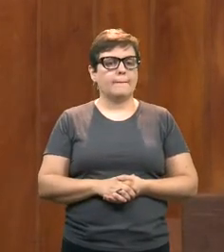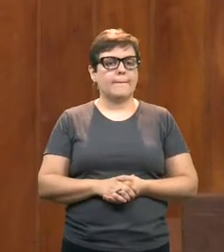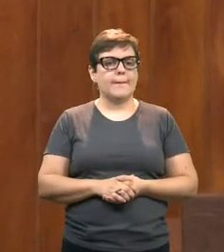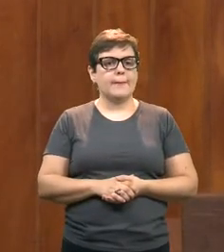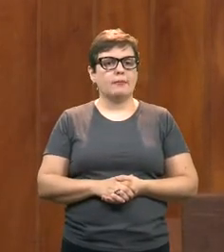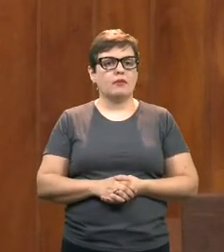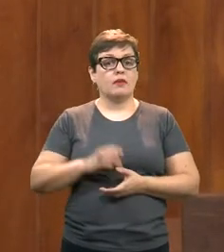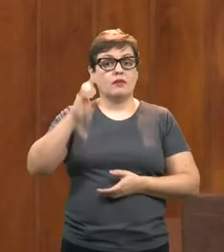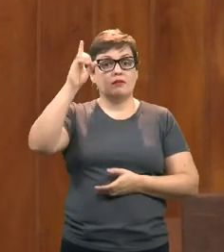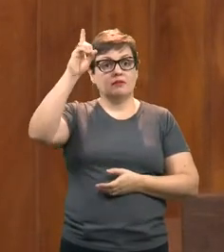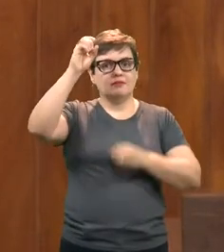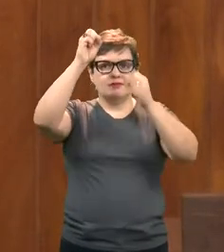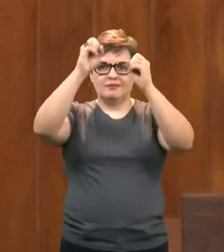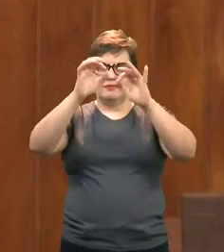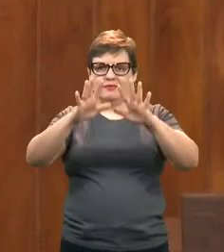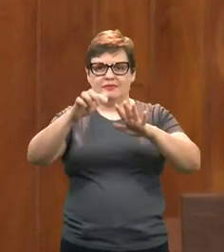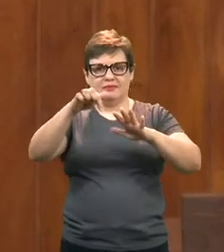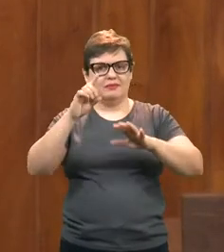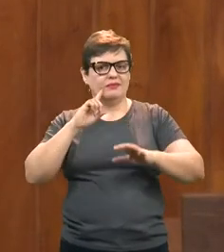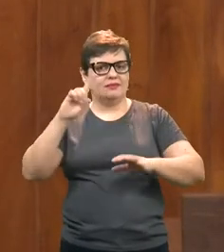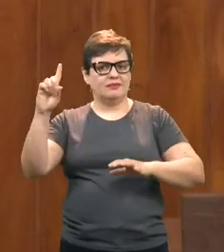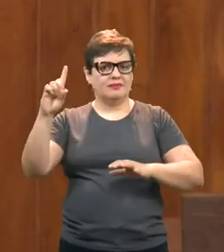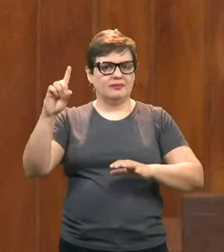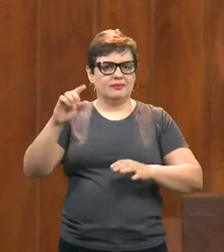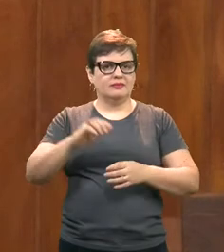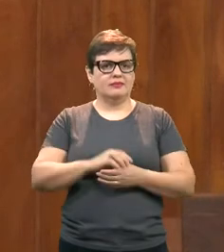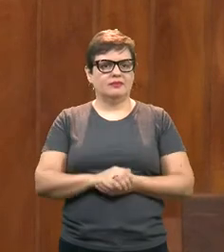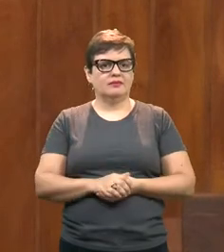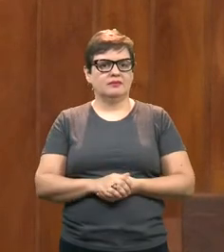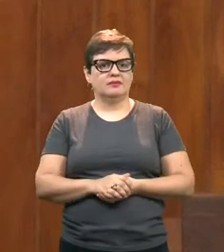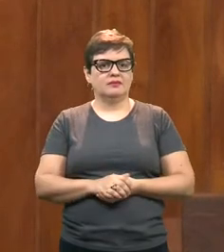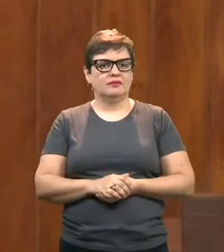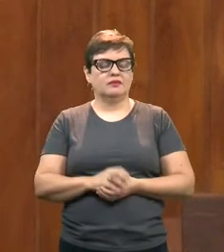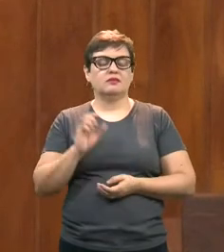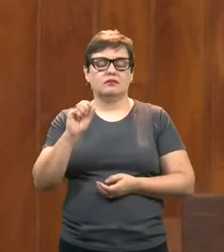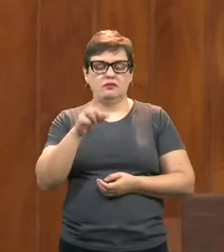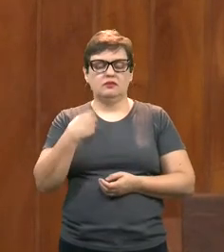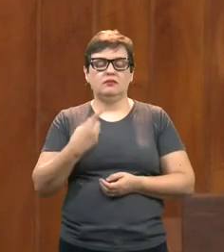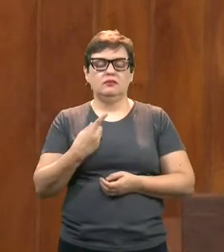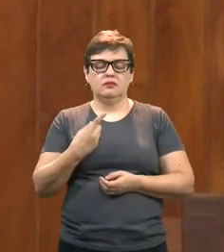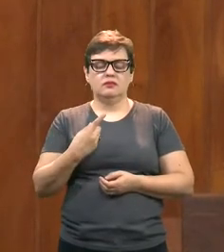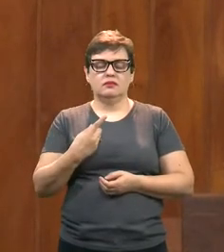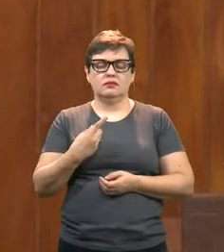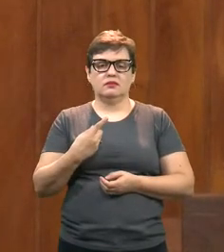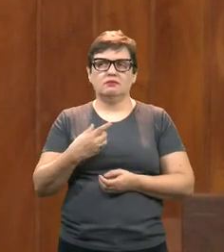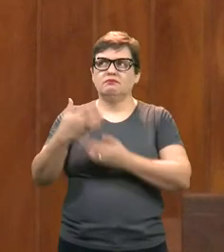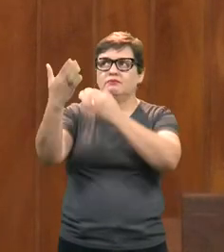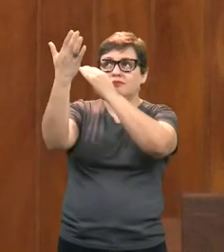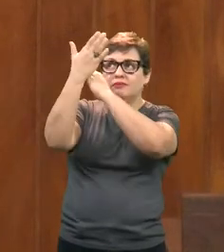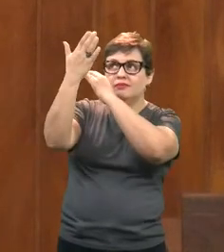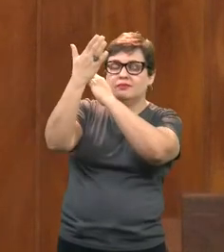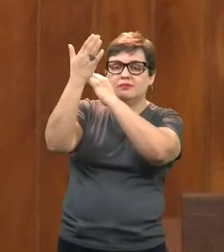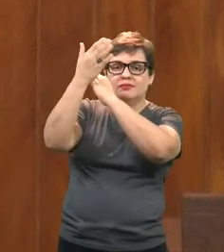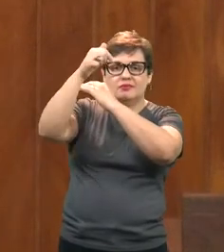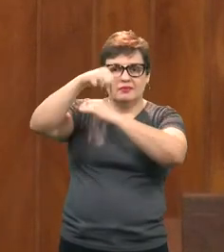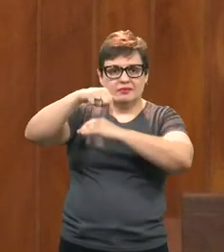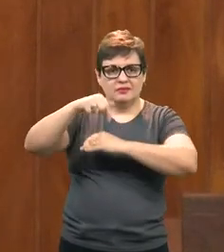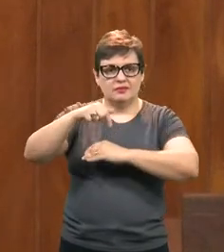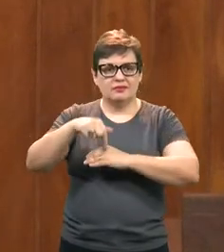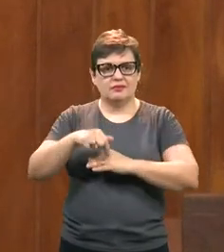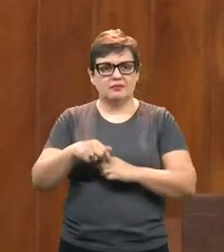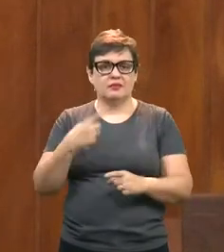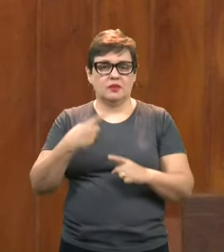Que Deus abençoe esse dia. Que Ele possa nos ajudar aqui. Algo que